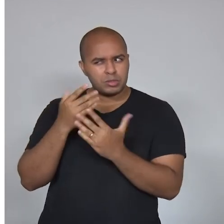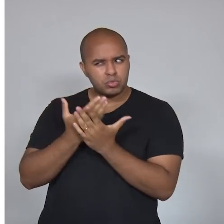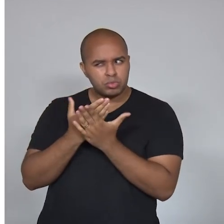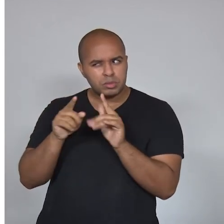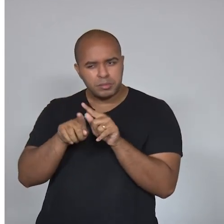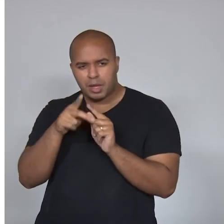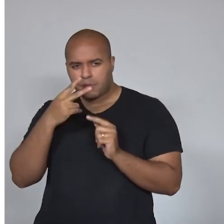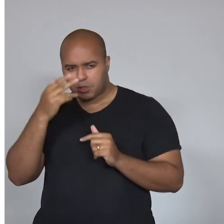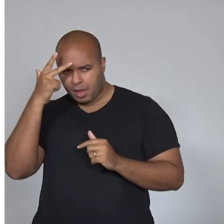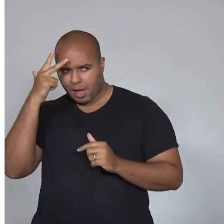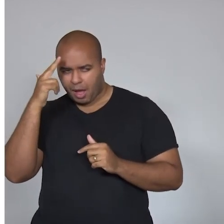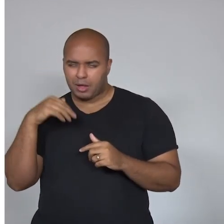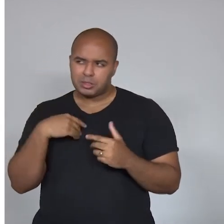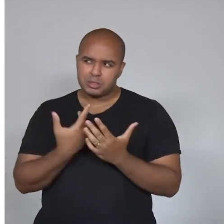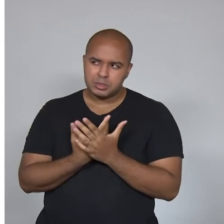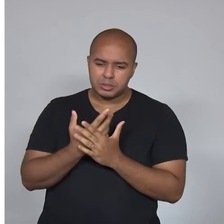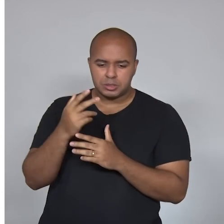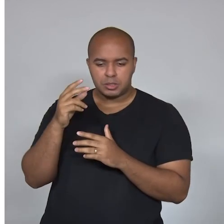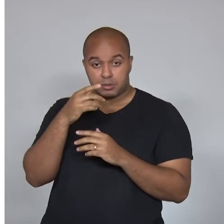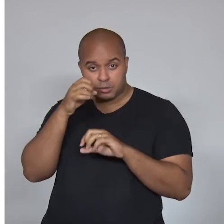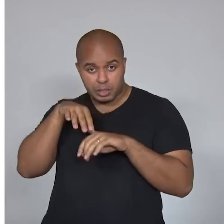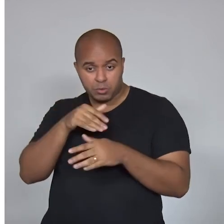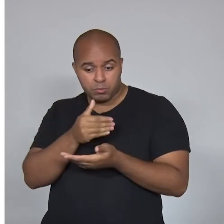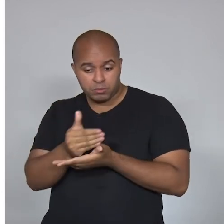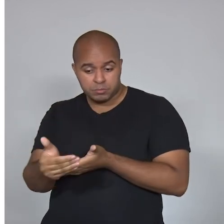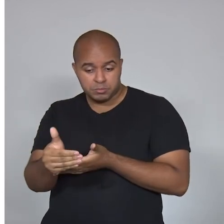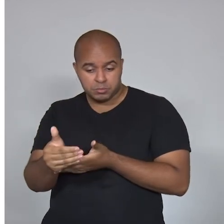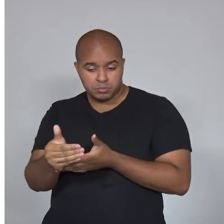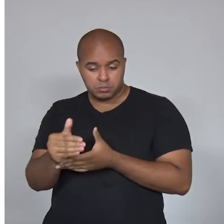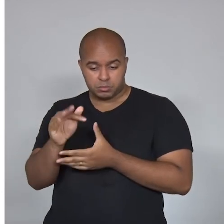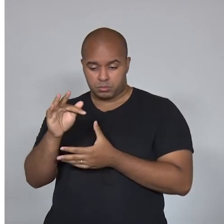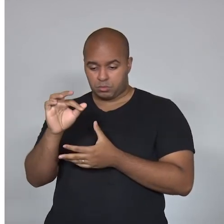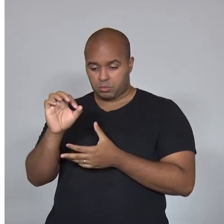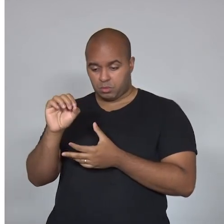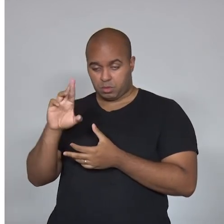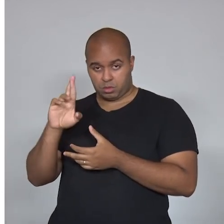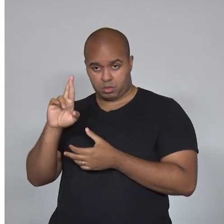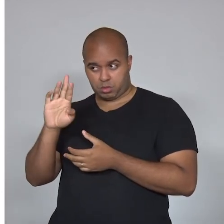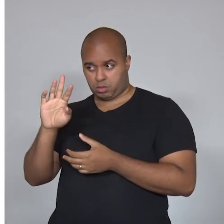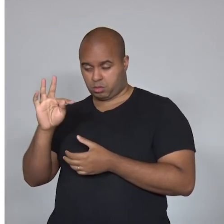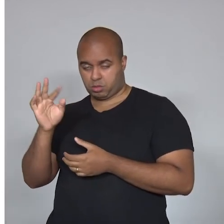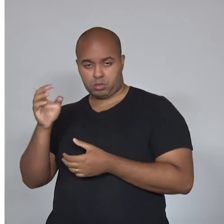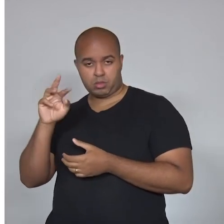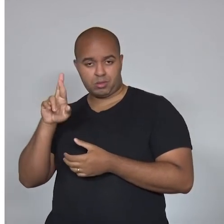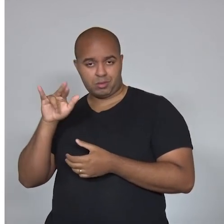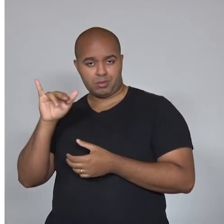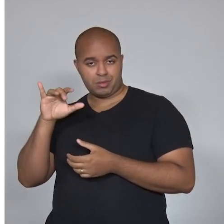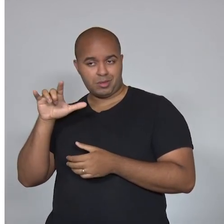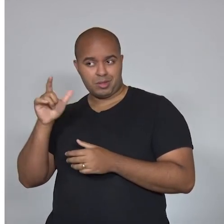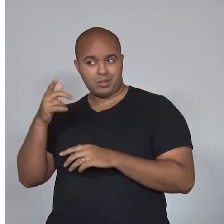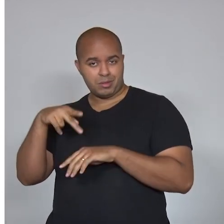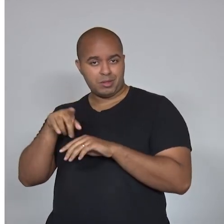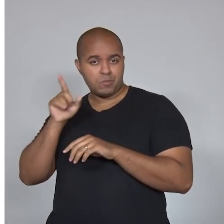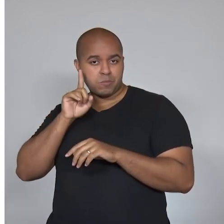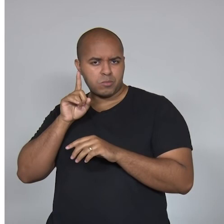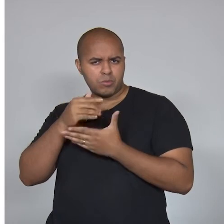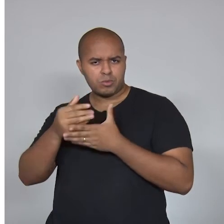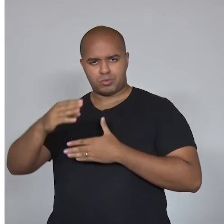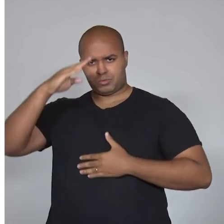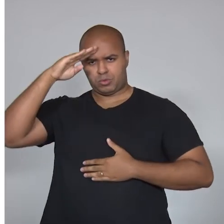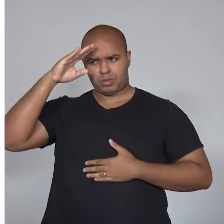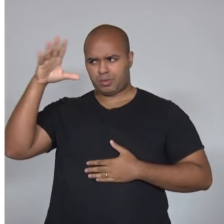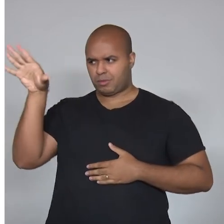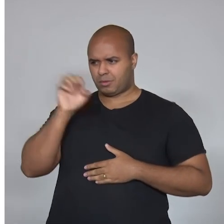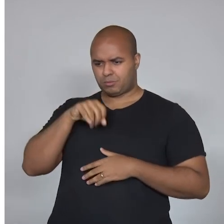levou à hipótese de que a gripe se originou em Fort Riley, no Kansas, e se espalhou por meio de